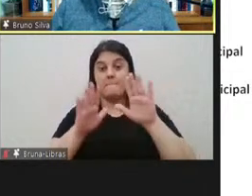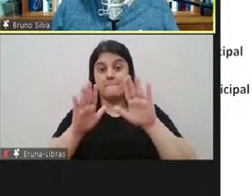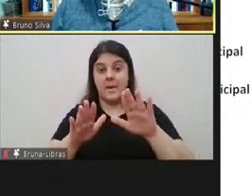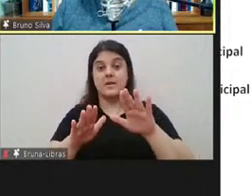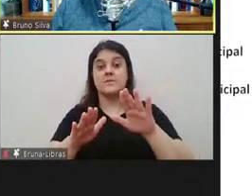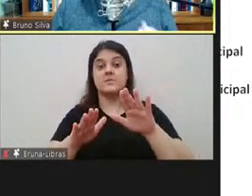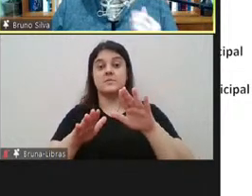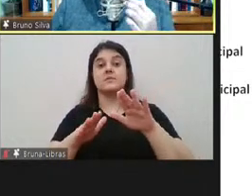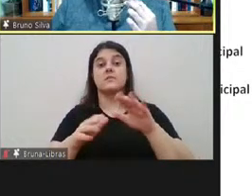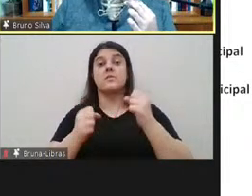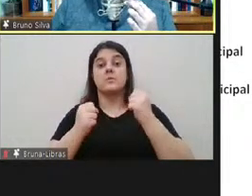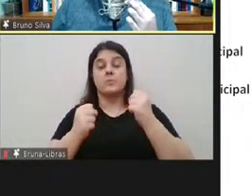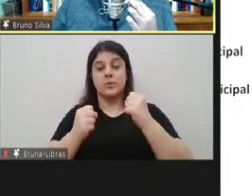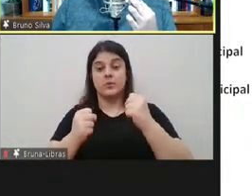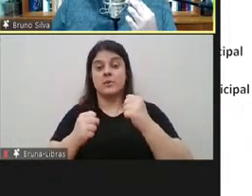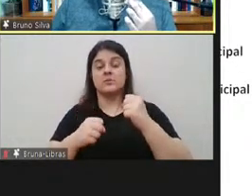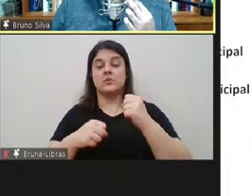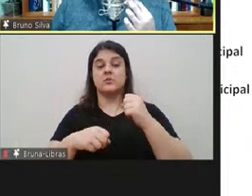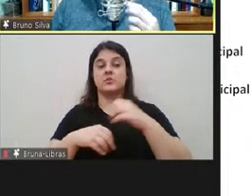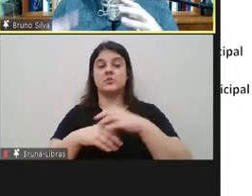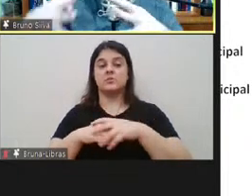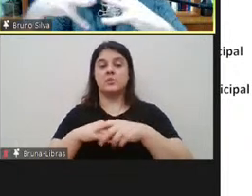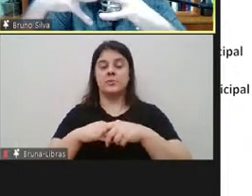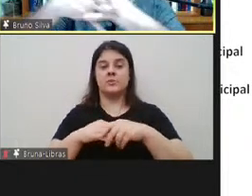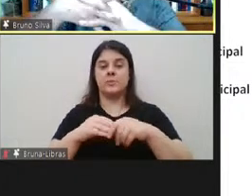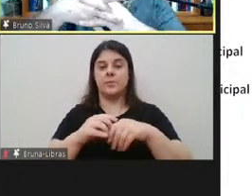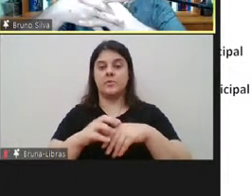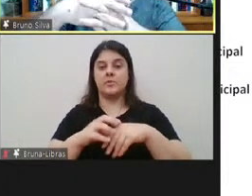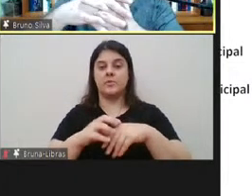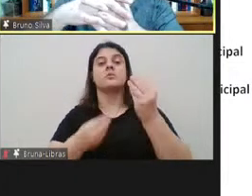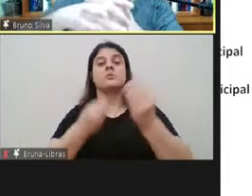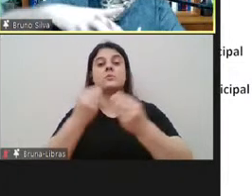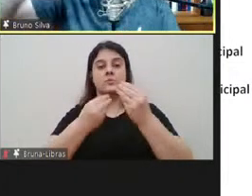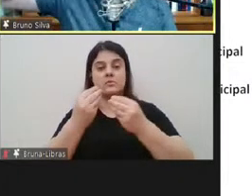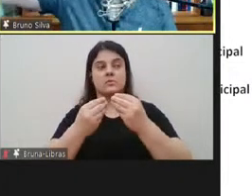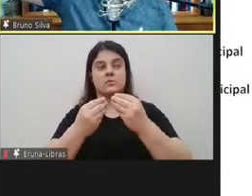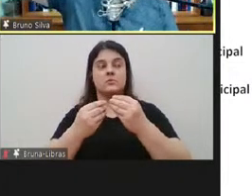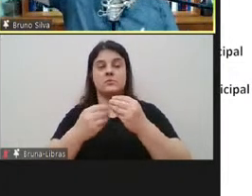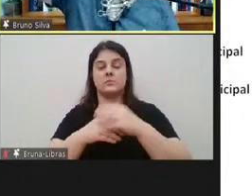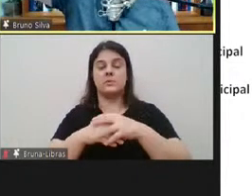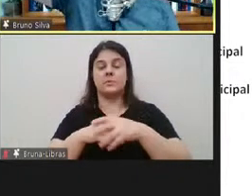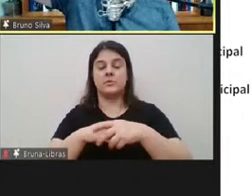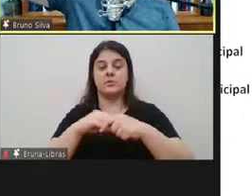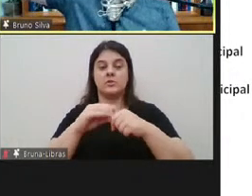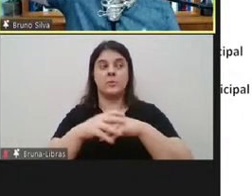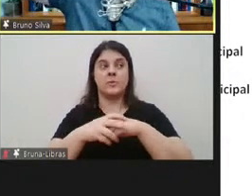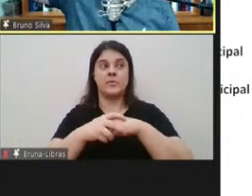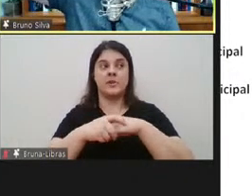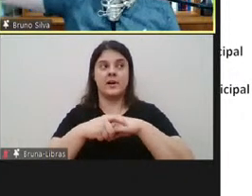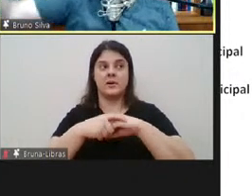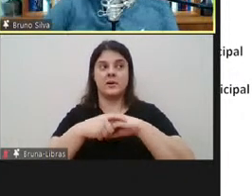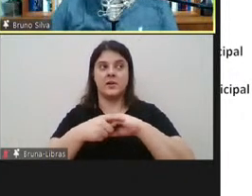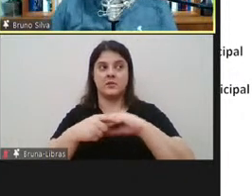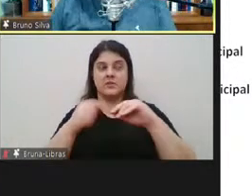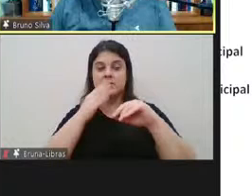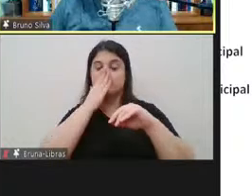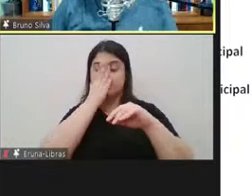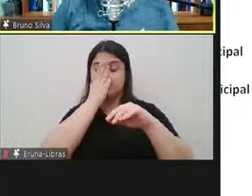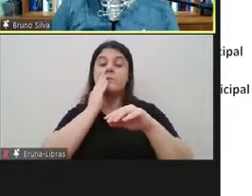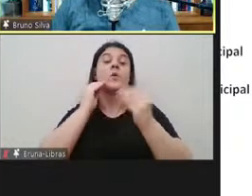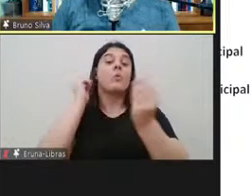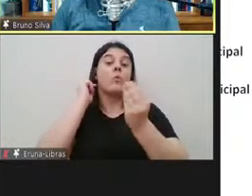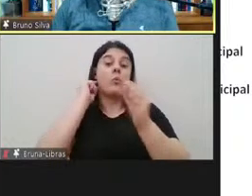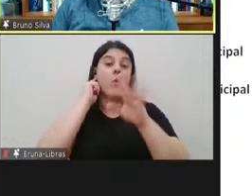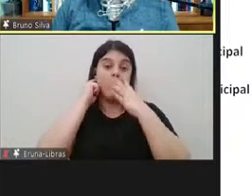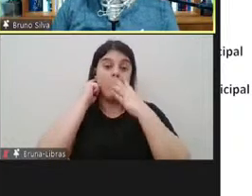poderes eles têm que funcionar uns em relação aos outros porque porque a política é que conecta eles como eu falei pra vocês lá atrás no começo da aula